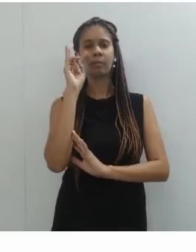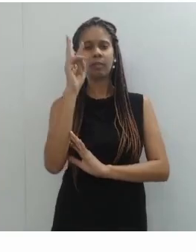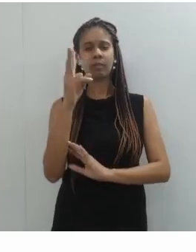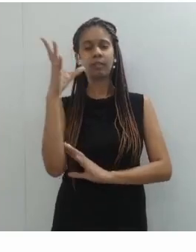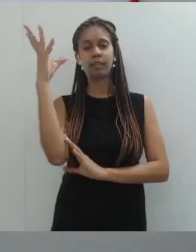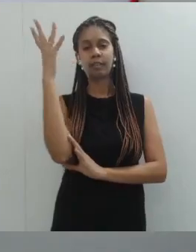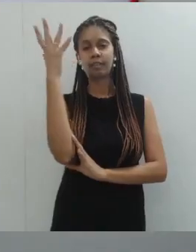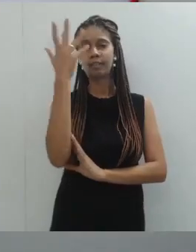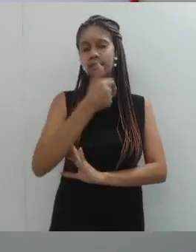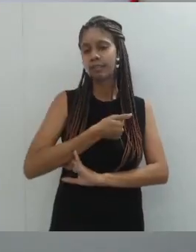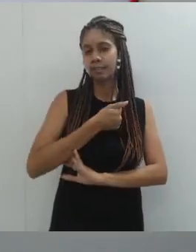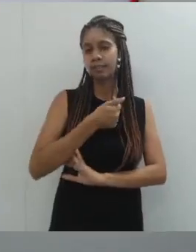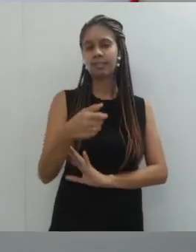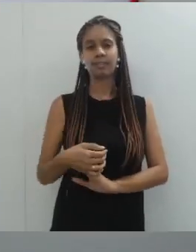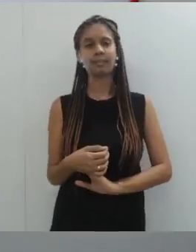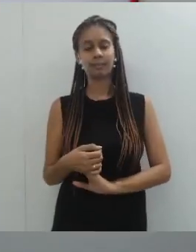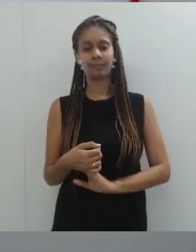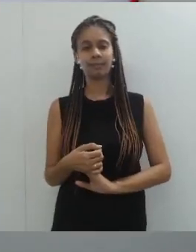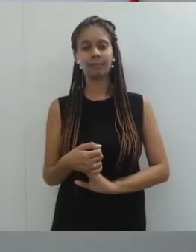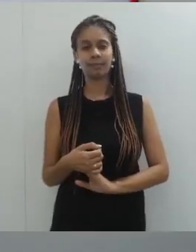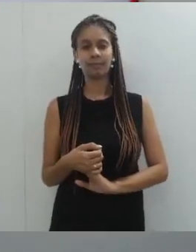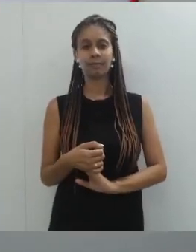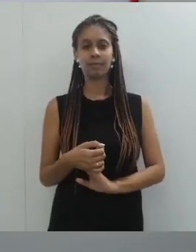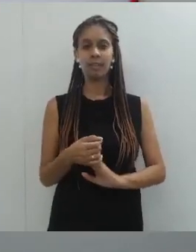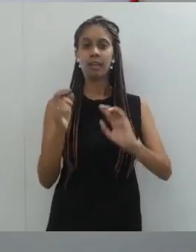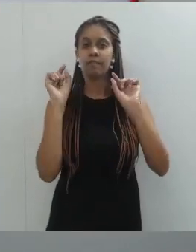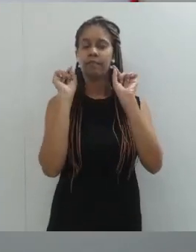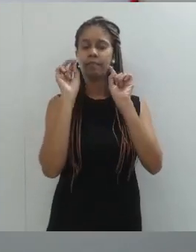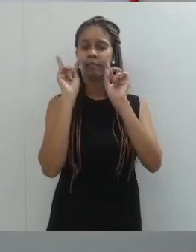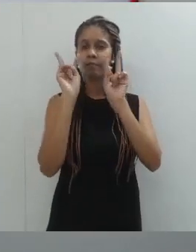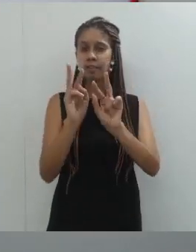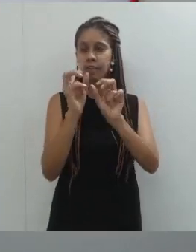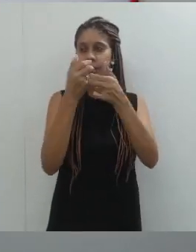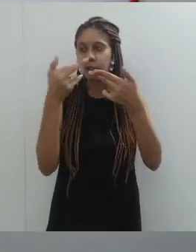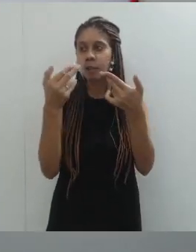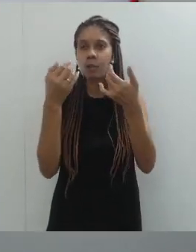aqui para mim. Olha que coisa maravilhosa que o Mark Bloch diz para a